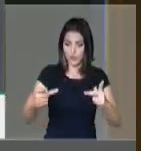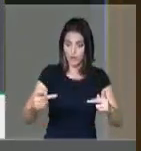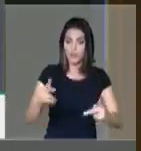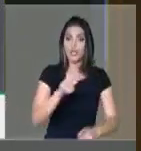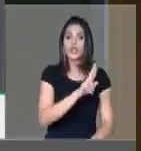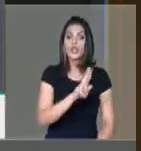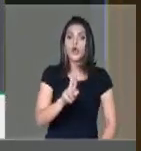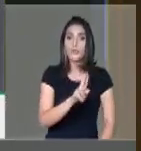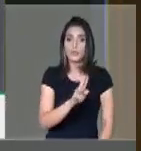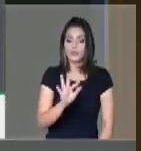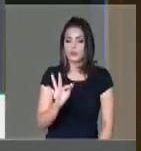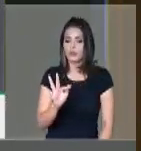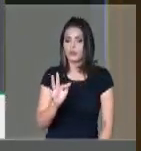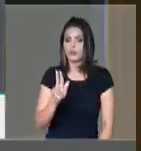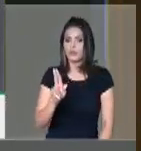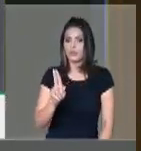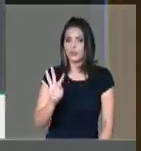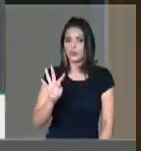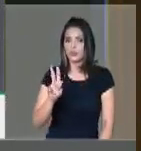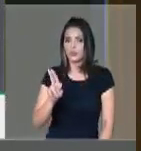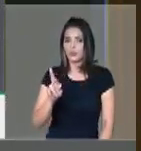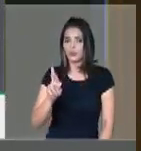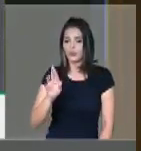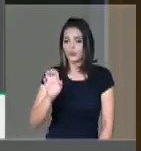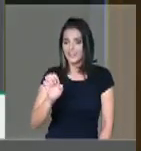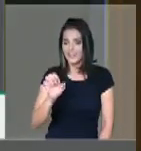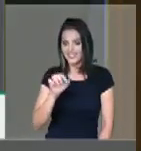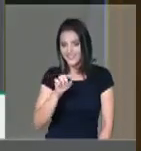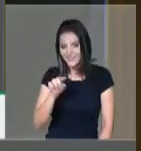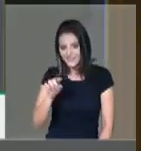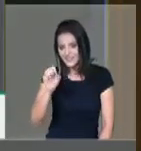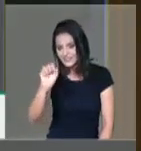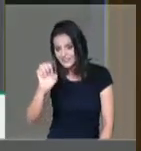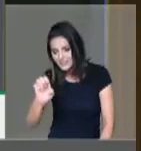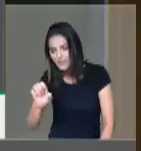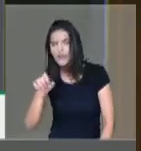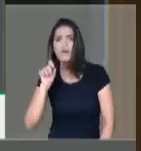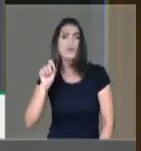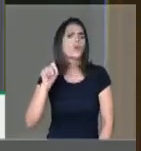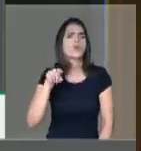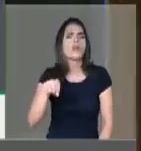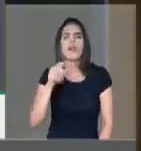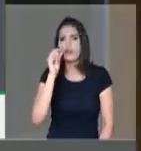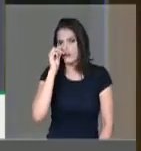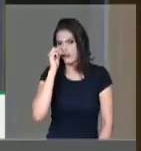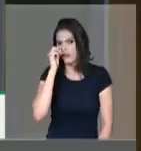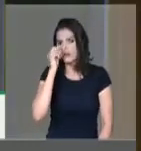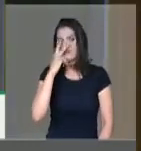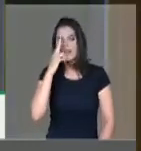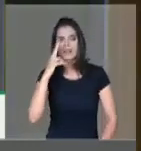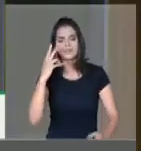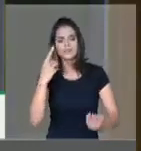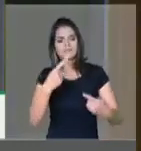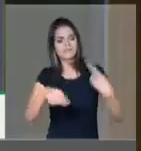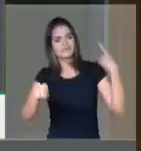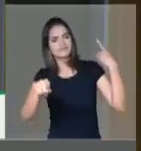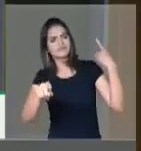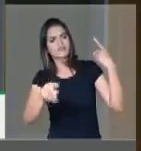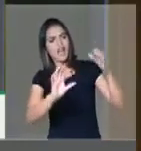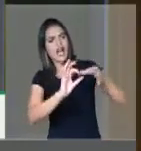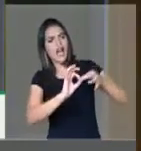esse programa, ele bate de frente com a autonomia universitária. O princípio da